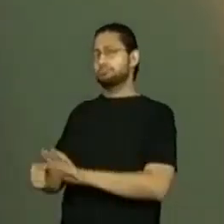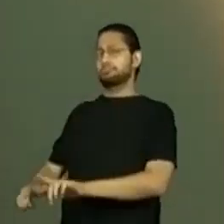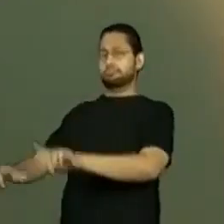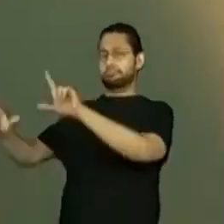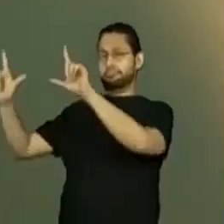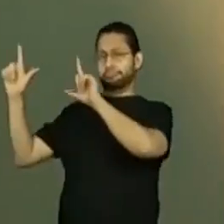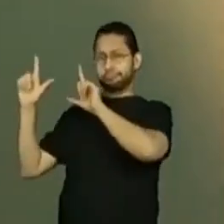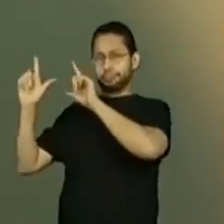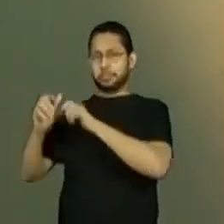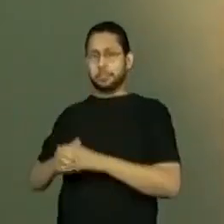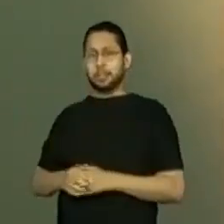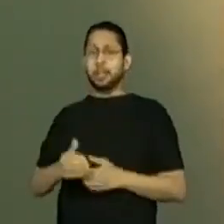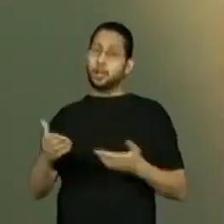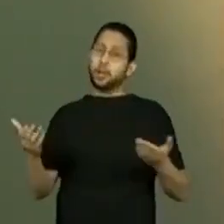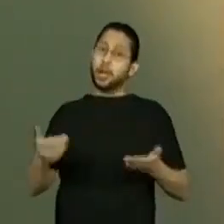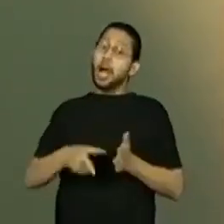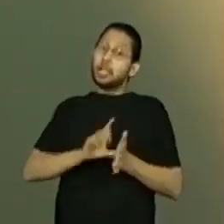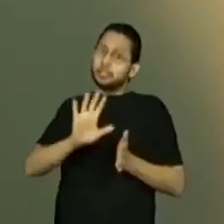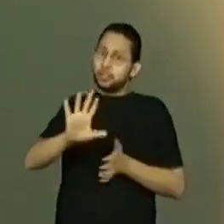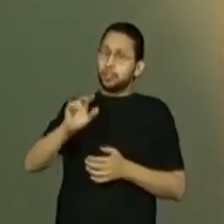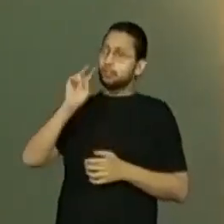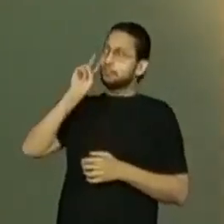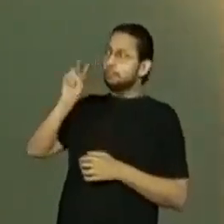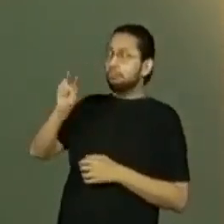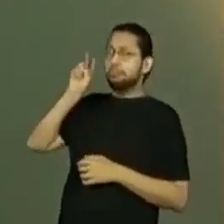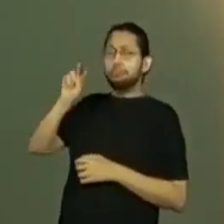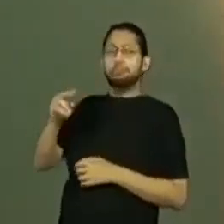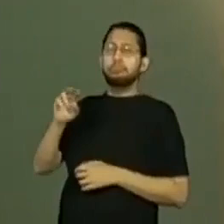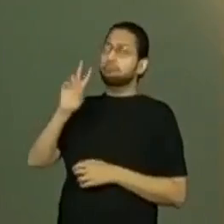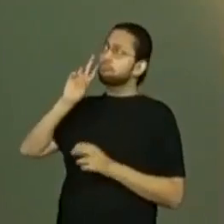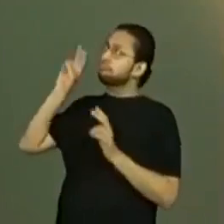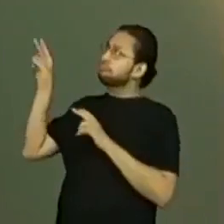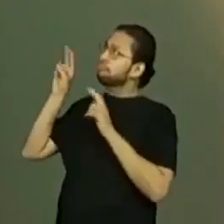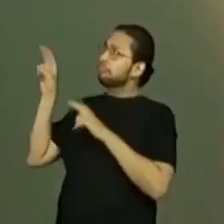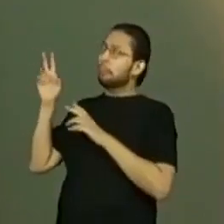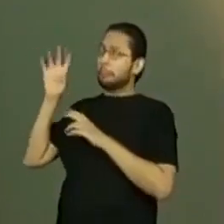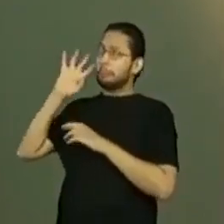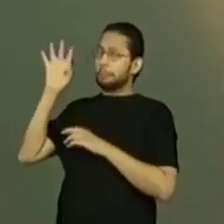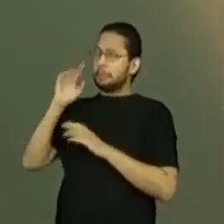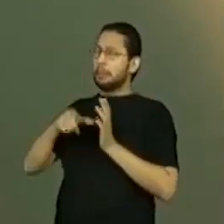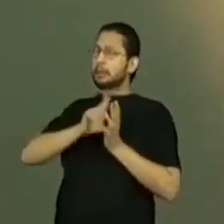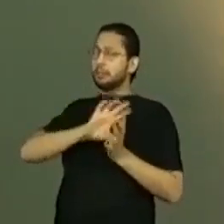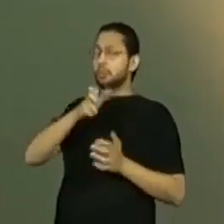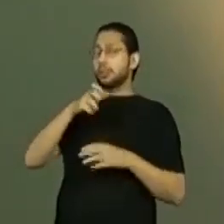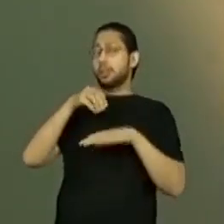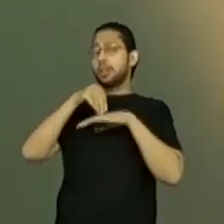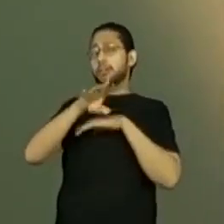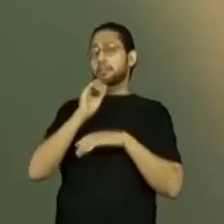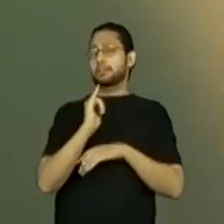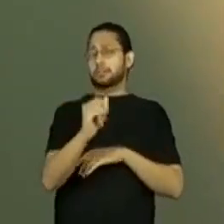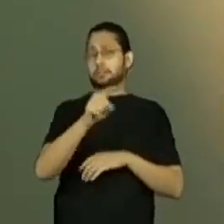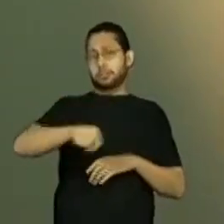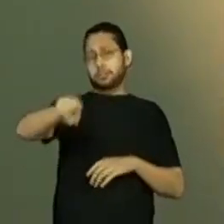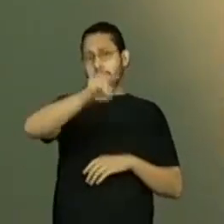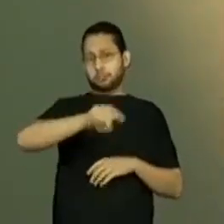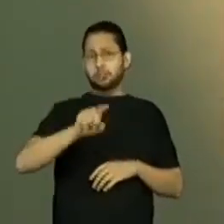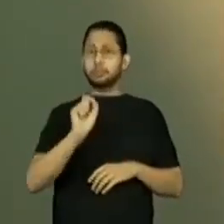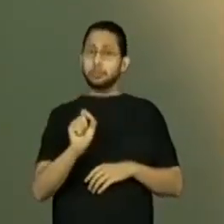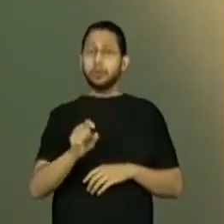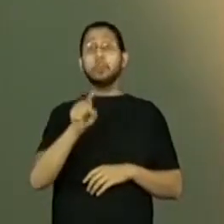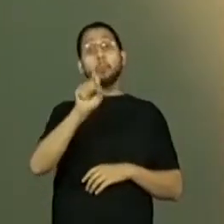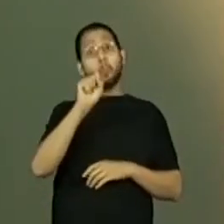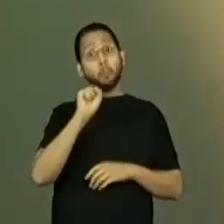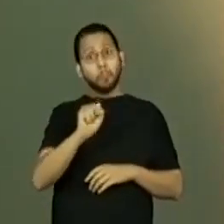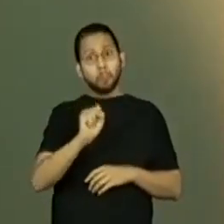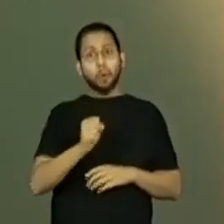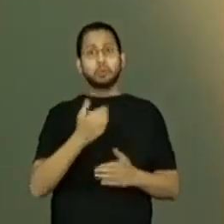Antes da gente começar a observar essa imagem, a pensar sobre ela, queria lembrar vocês que vocês podem